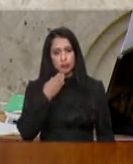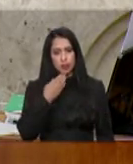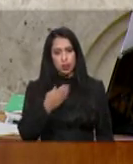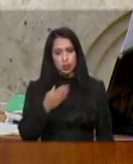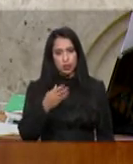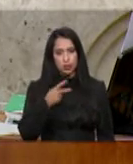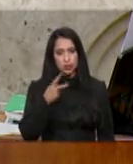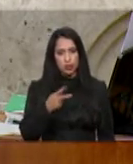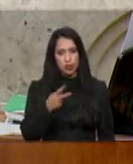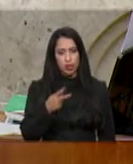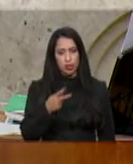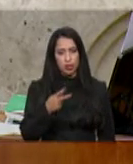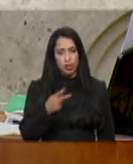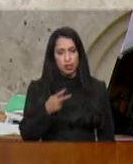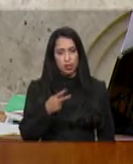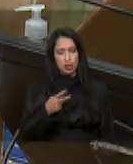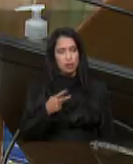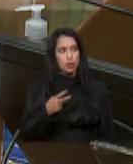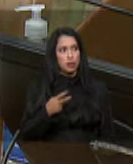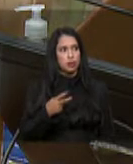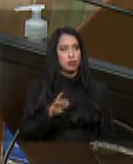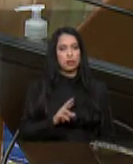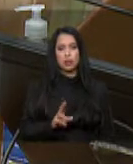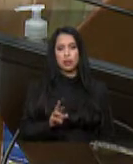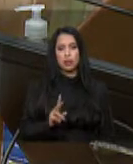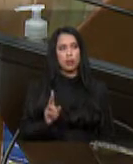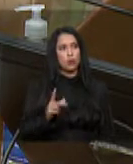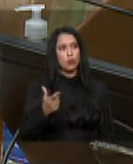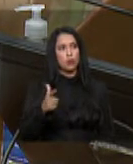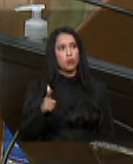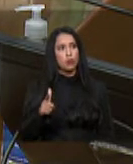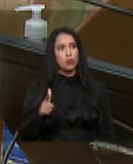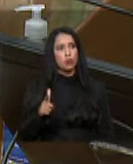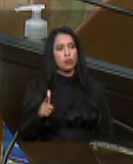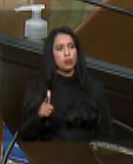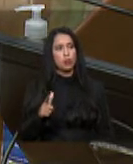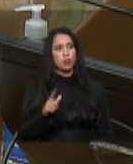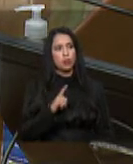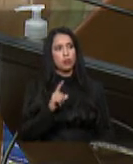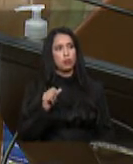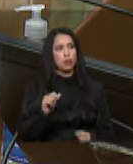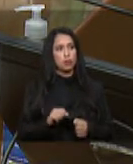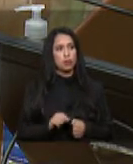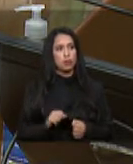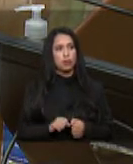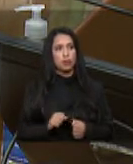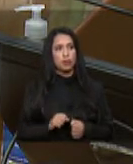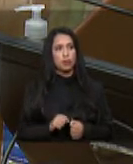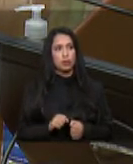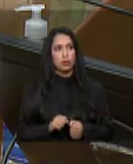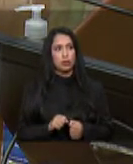essa eficácia. Não, nem era sobre isso. Como modulação de efeitos, normalmente a gente